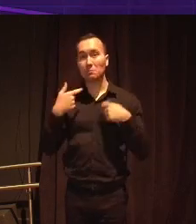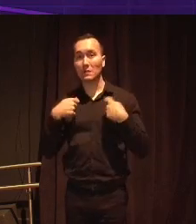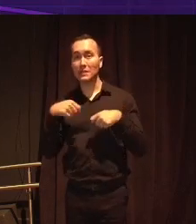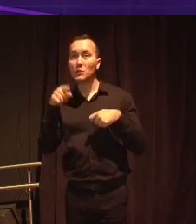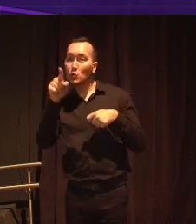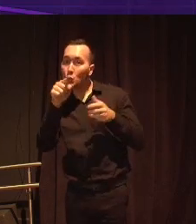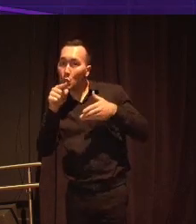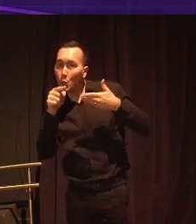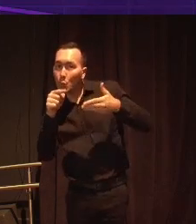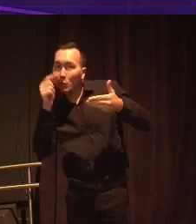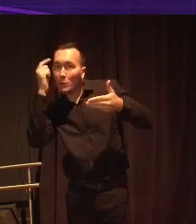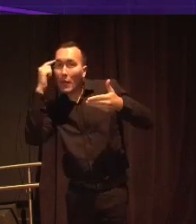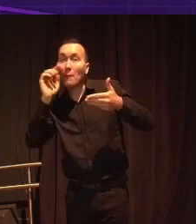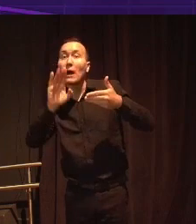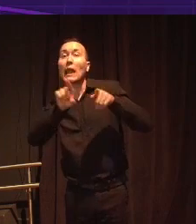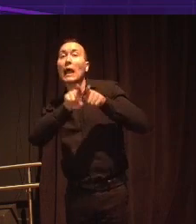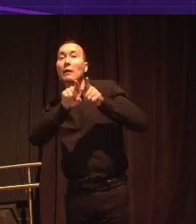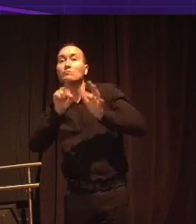onde a gente quer chegar.